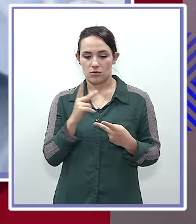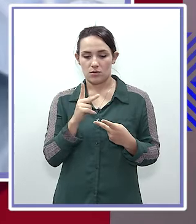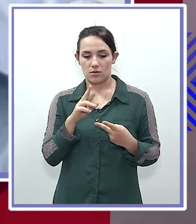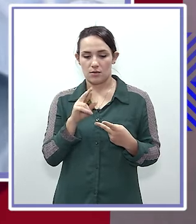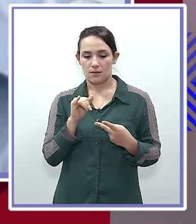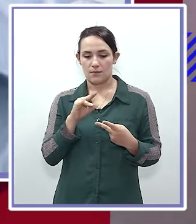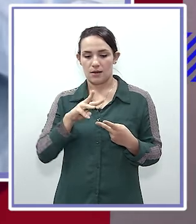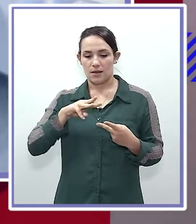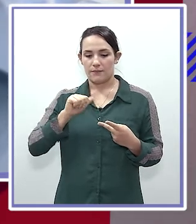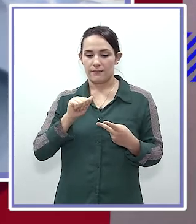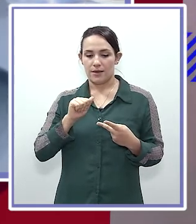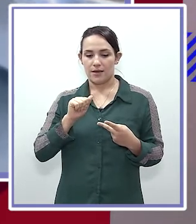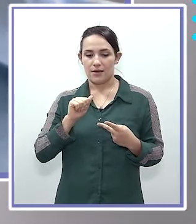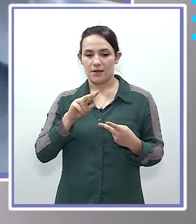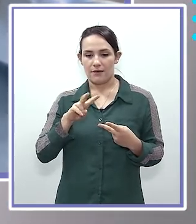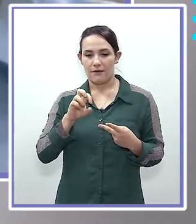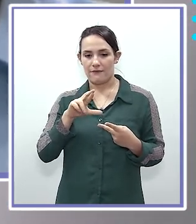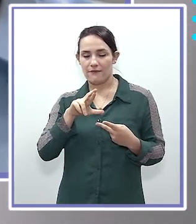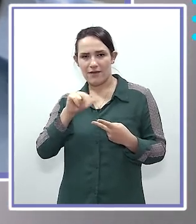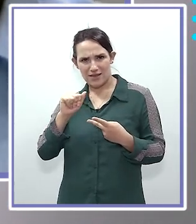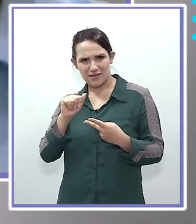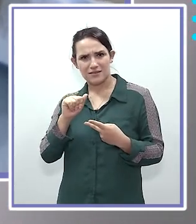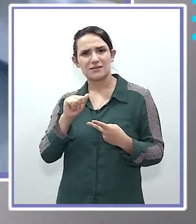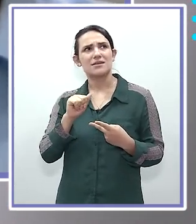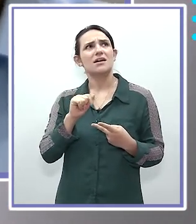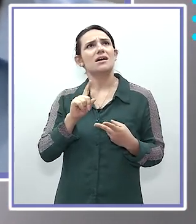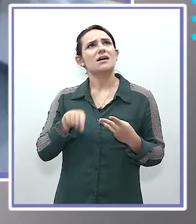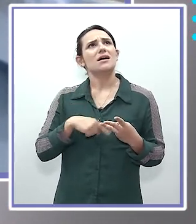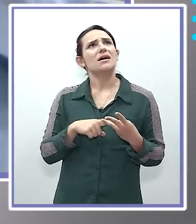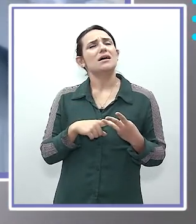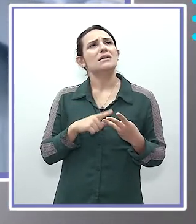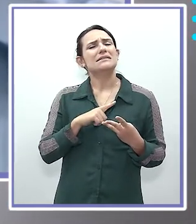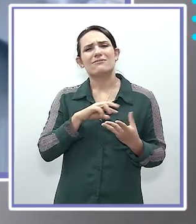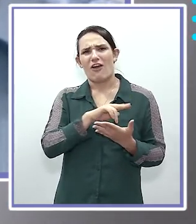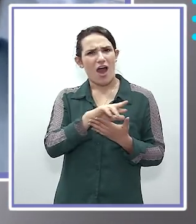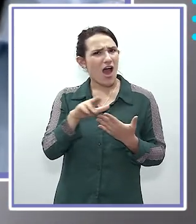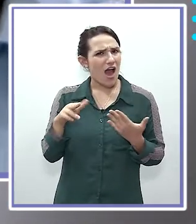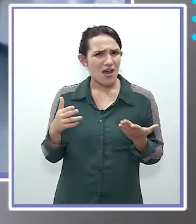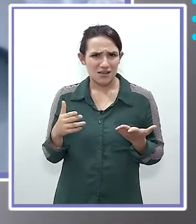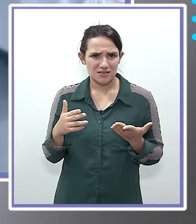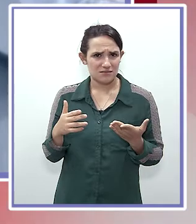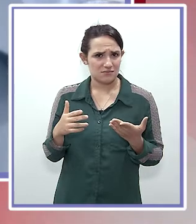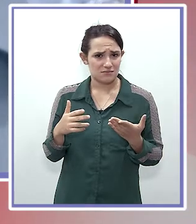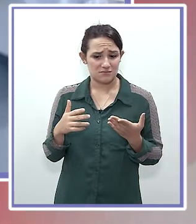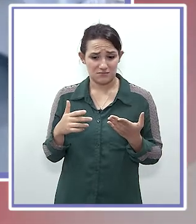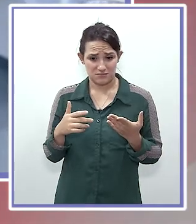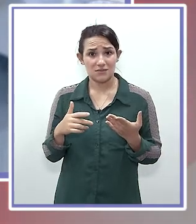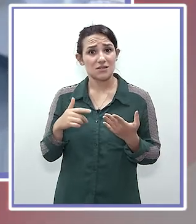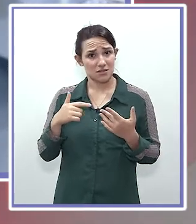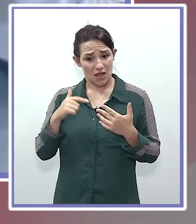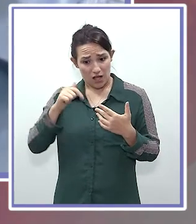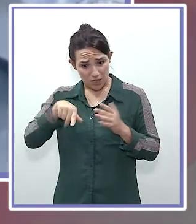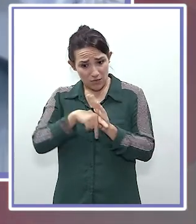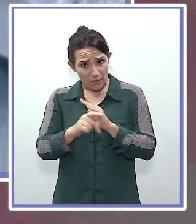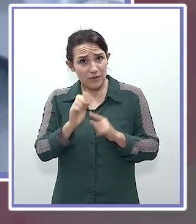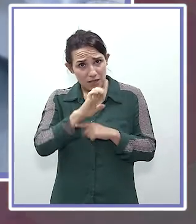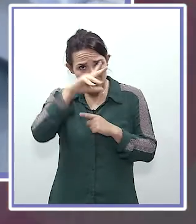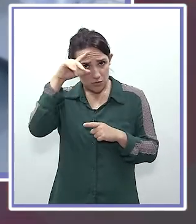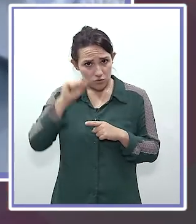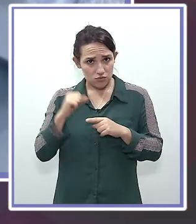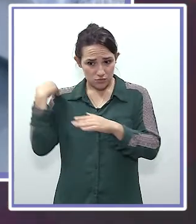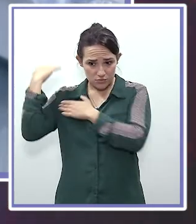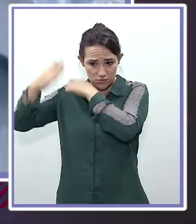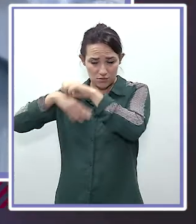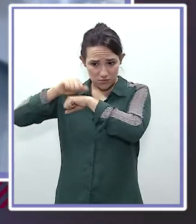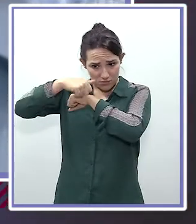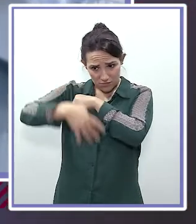Primavera, Engenheiro, esqueci o nome agora, mas enfim, me fugiu. Mas enfim, essas usinas aqui, elas funcionam o